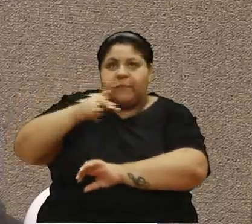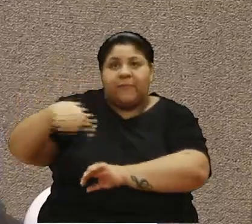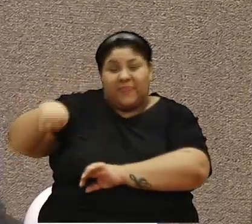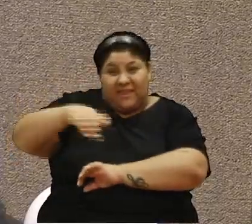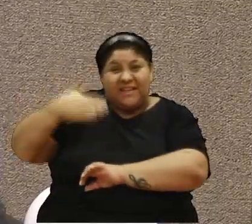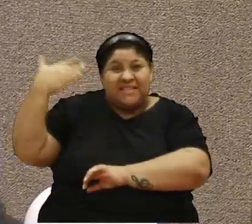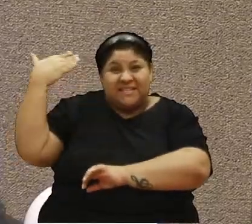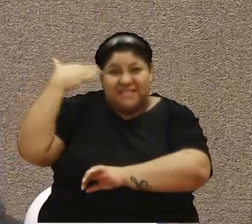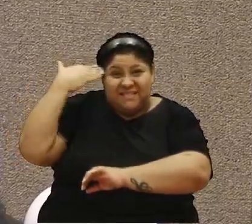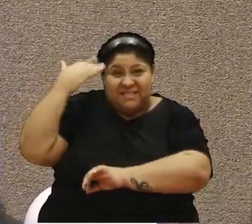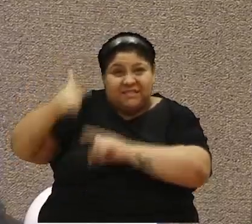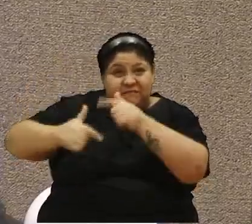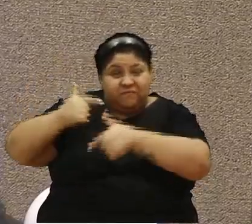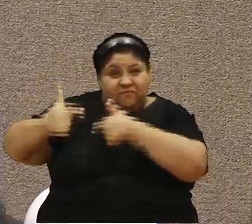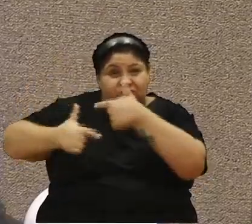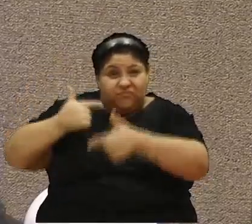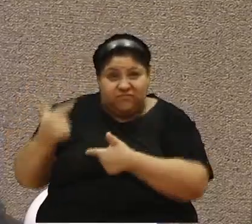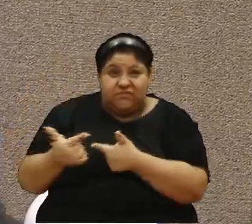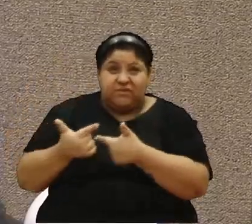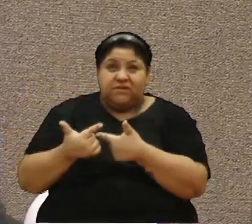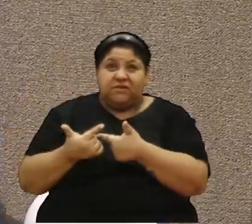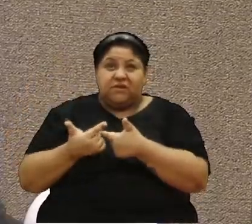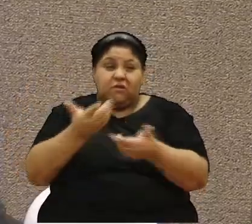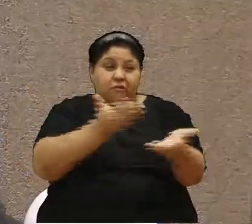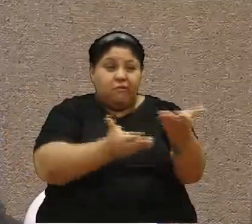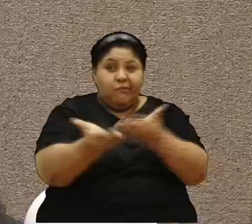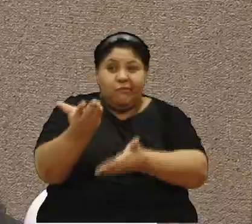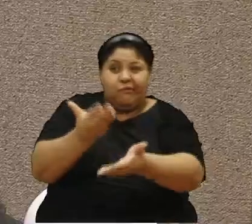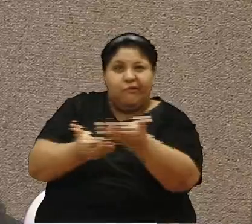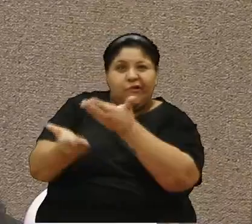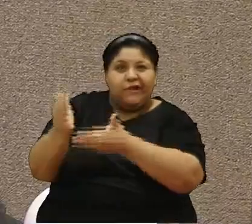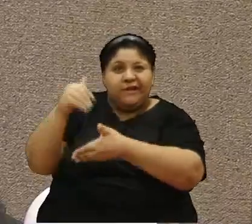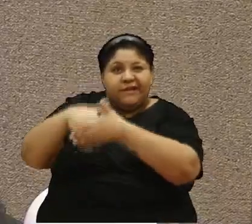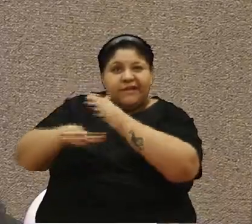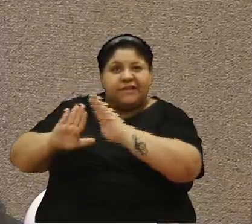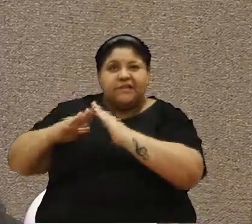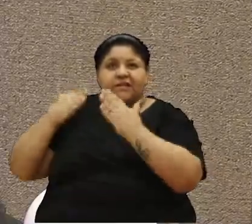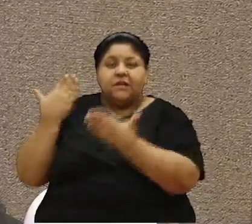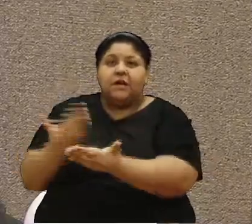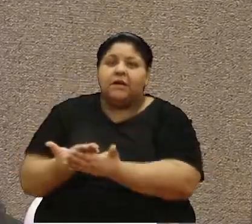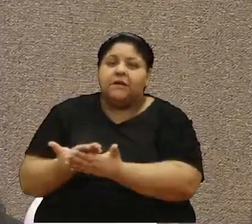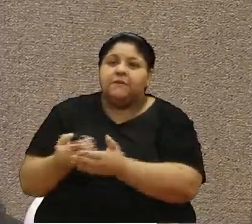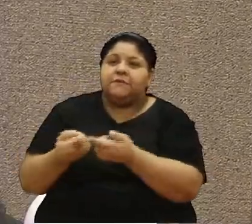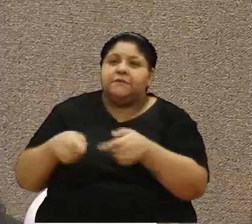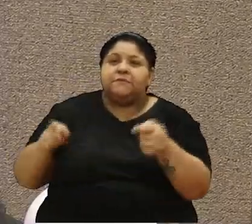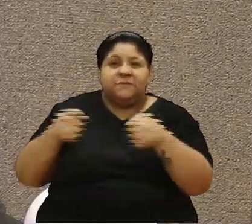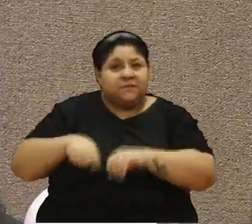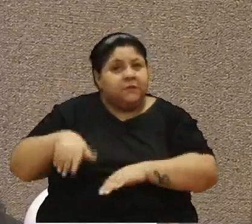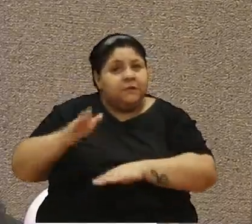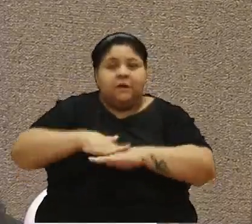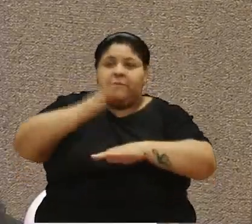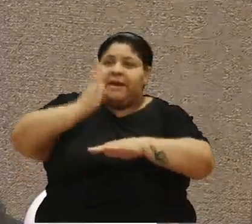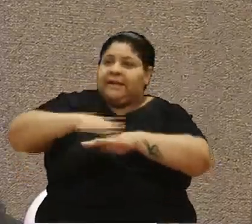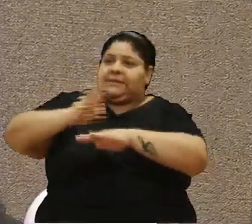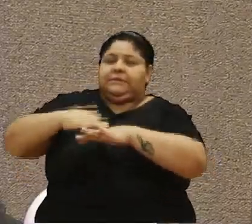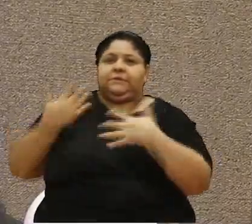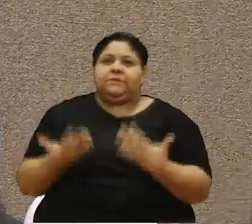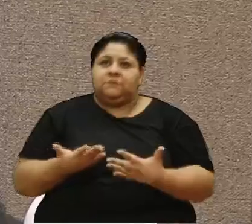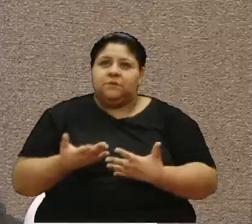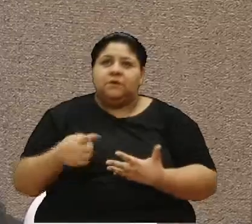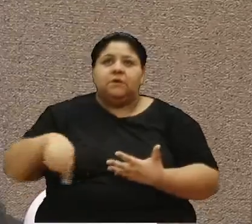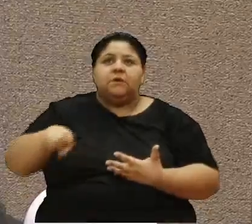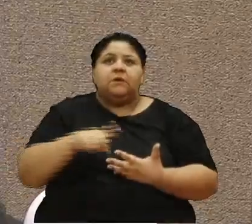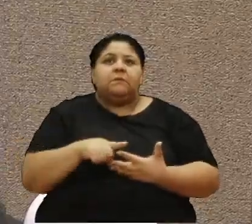sabe o quanto se trabalha transversalmente isso na escola. Mas precisa ser mais. Aí a gente vem e diz, mas